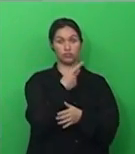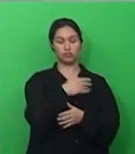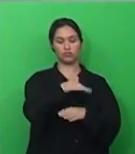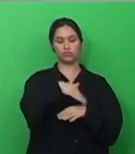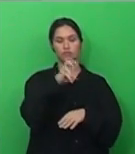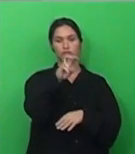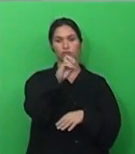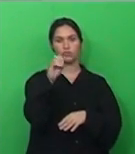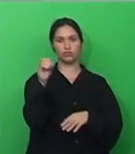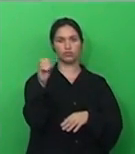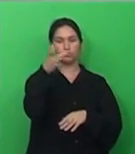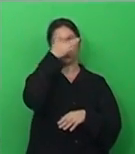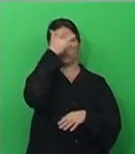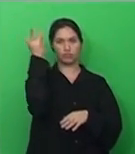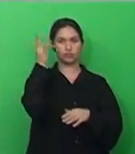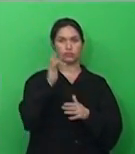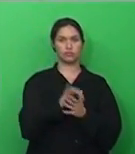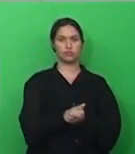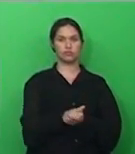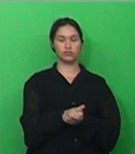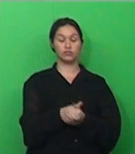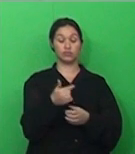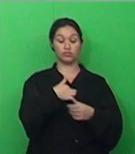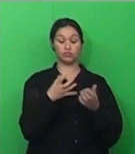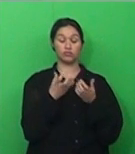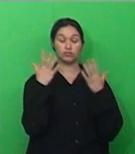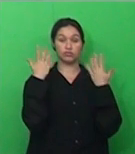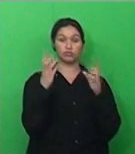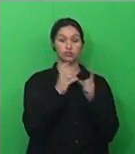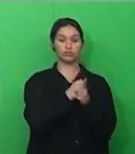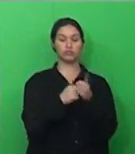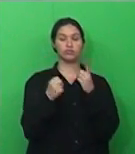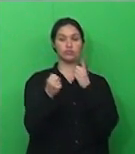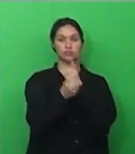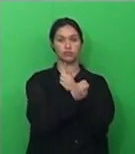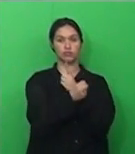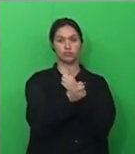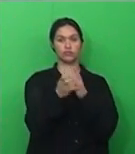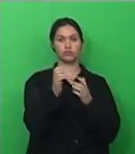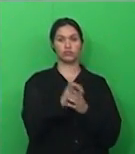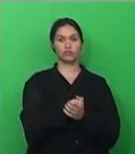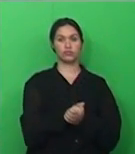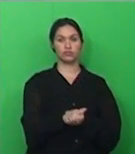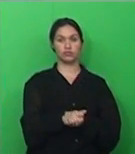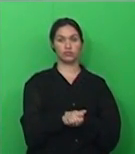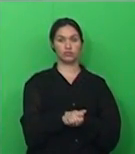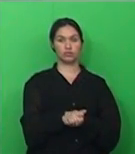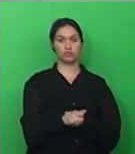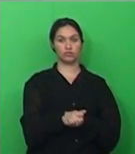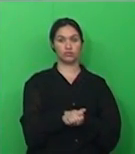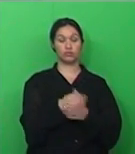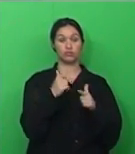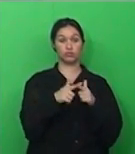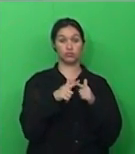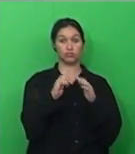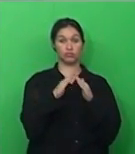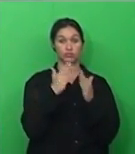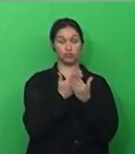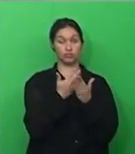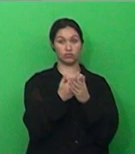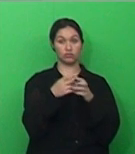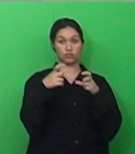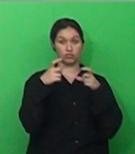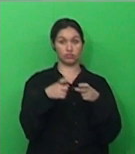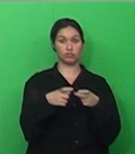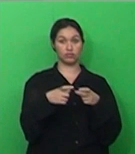da educação de qualidade para os nossos filhos. Escola é lugar de aprendizado. Educação vem de